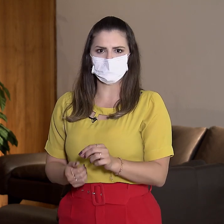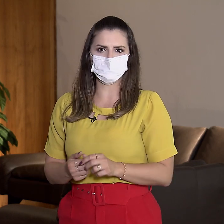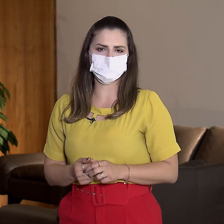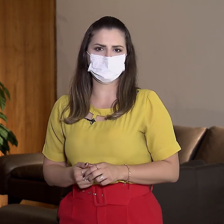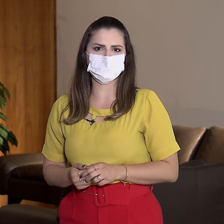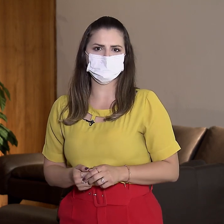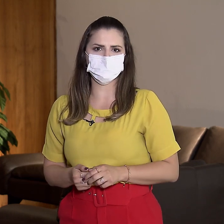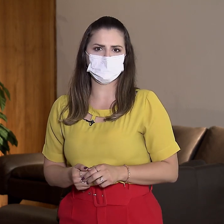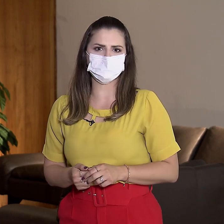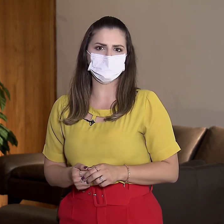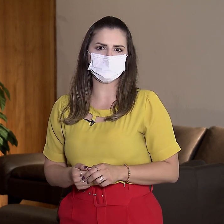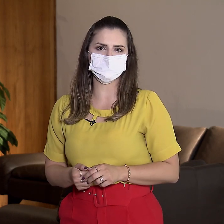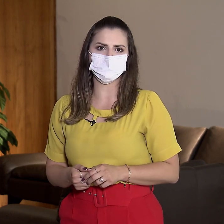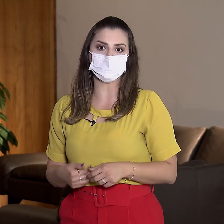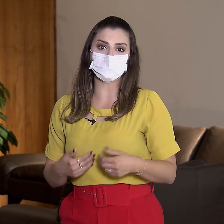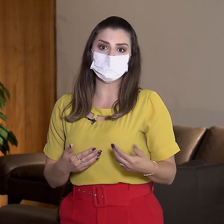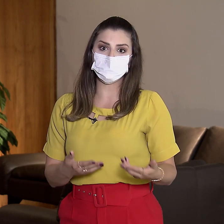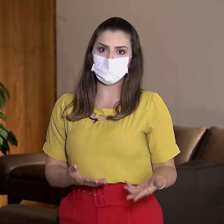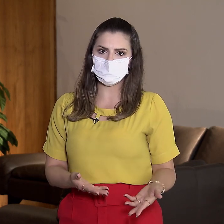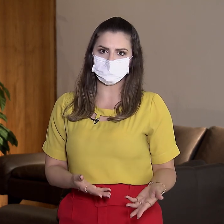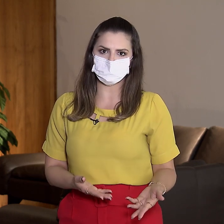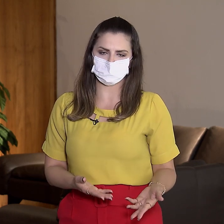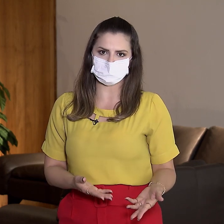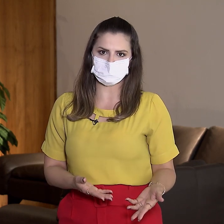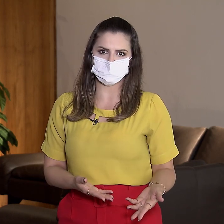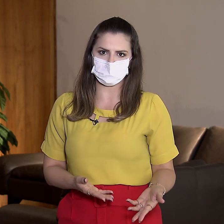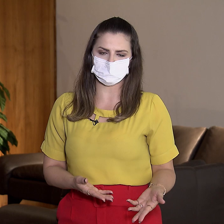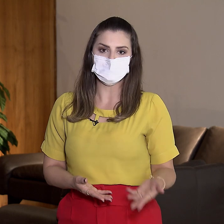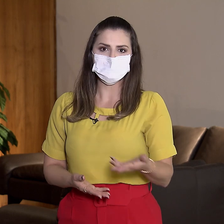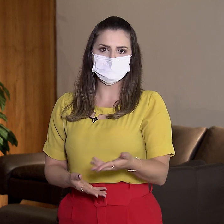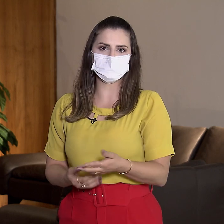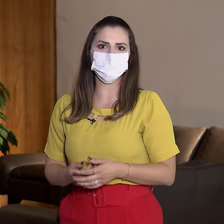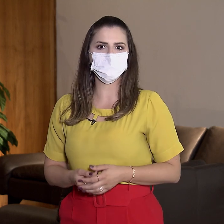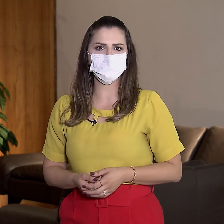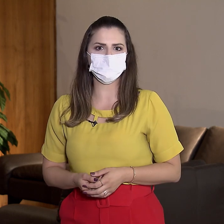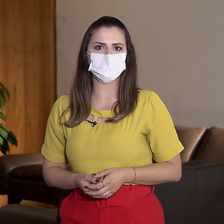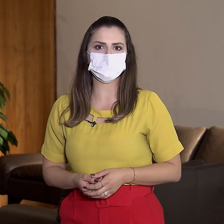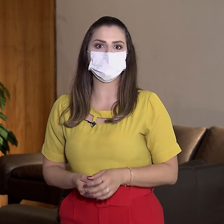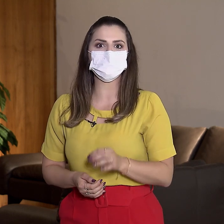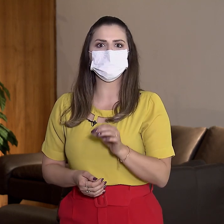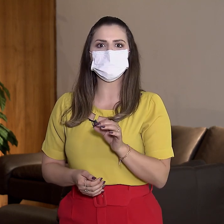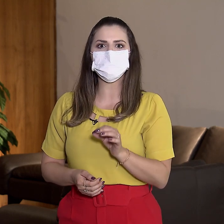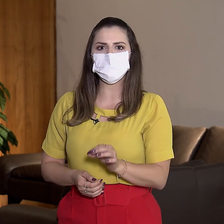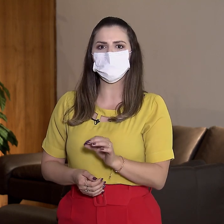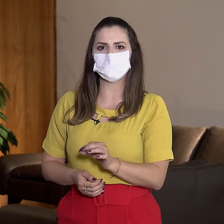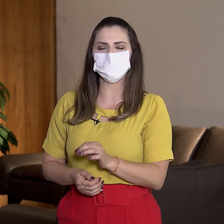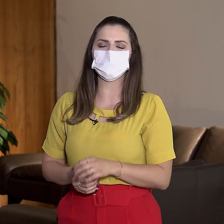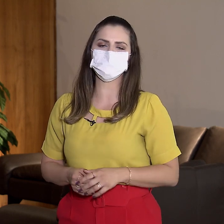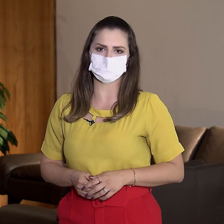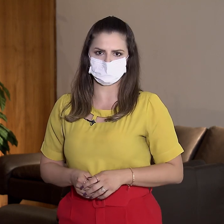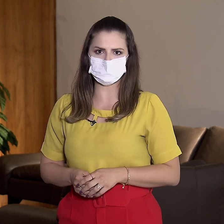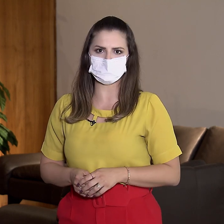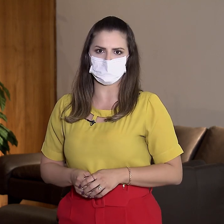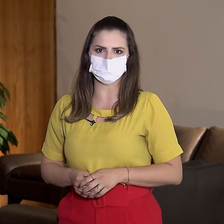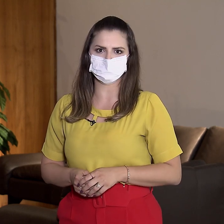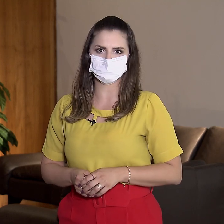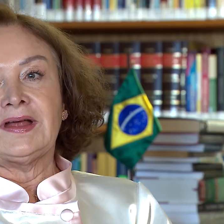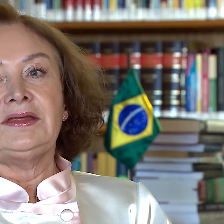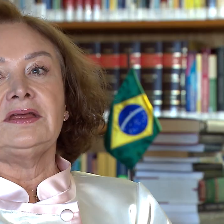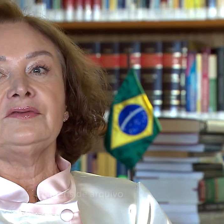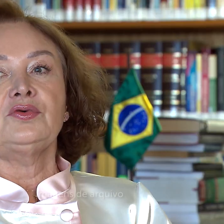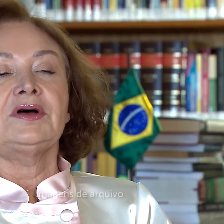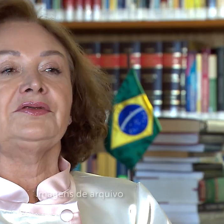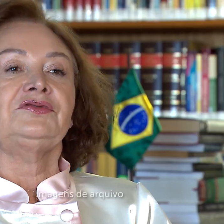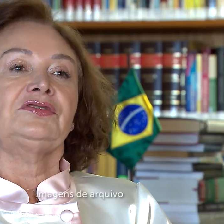em recurso ao STJ a locadora alegou que a notificação prévia seria substituída pela citação do réu na ação judicial